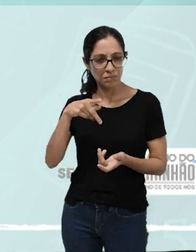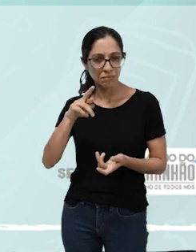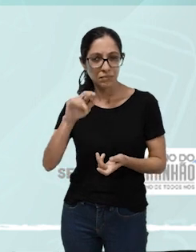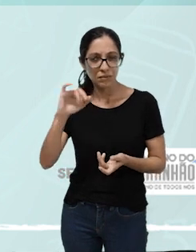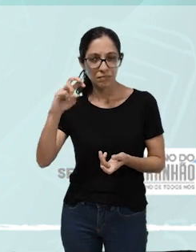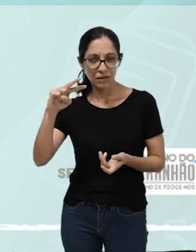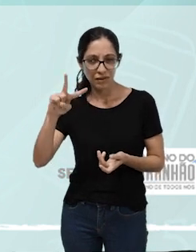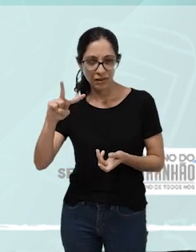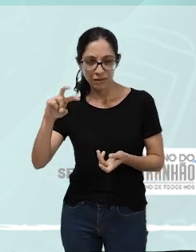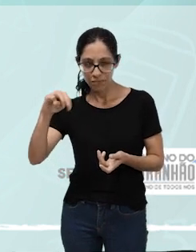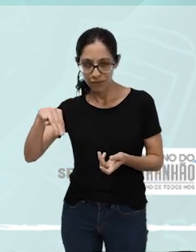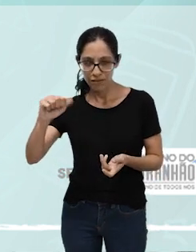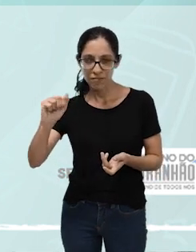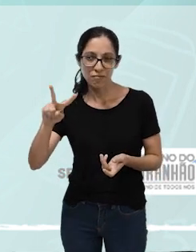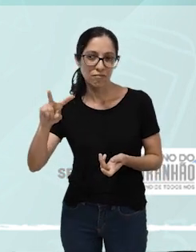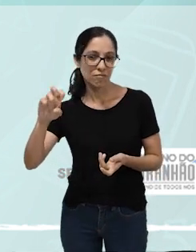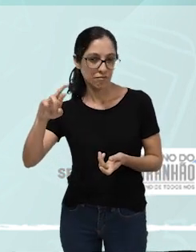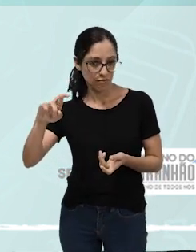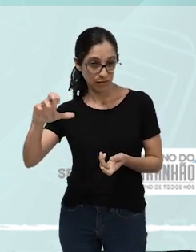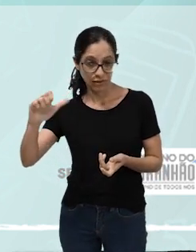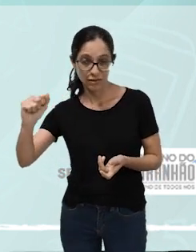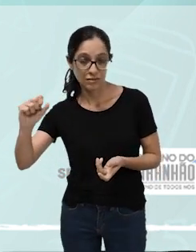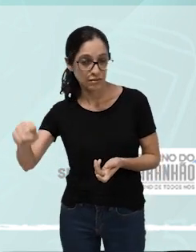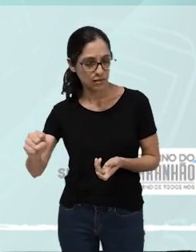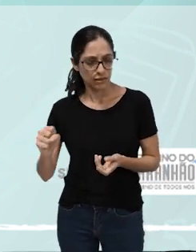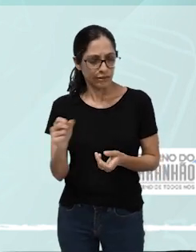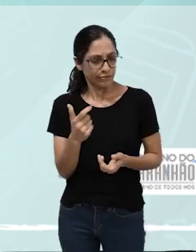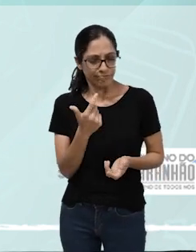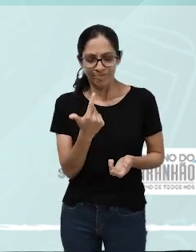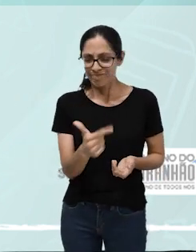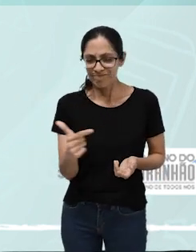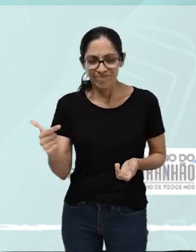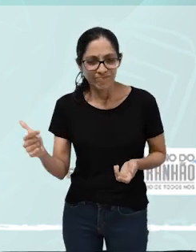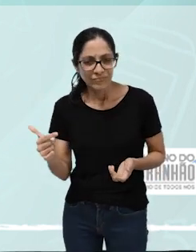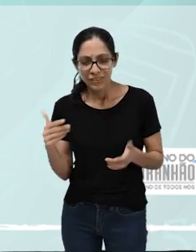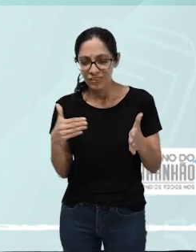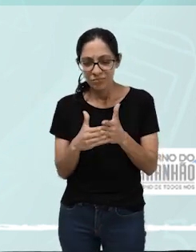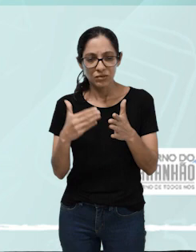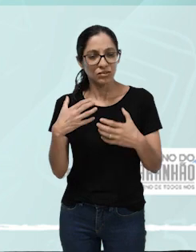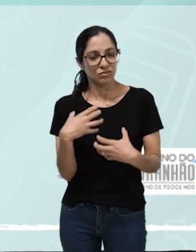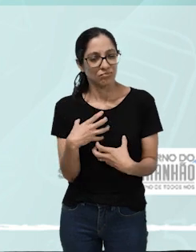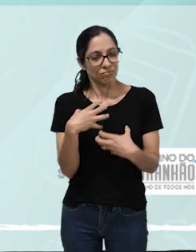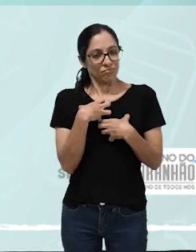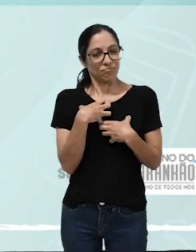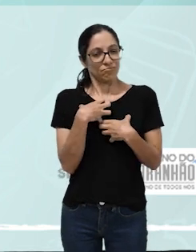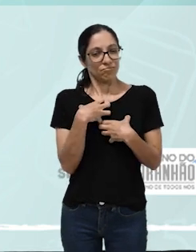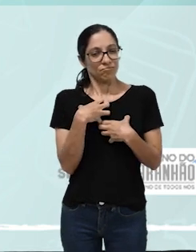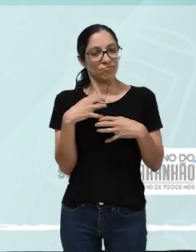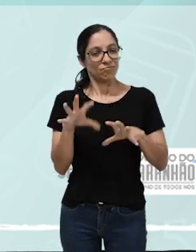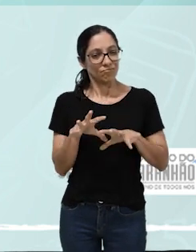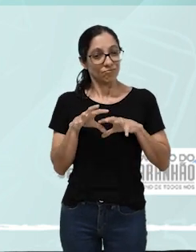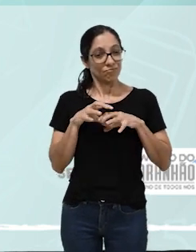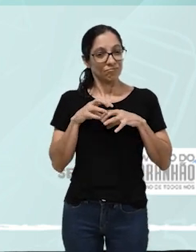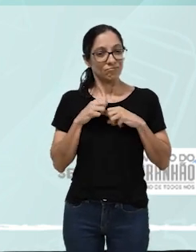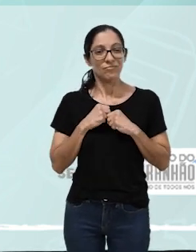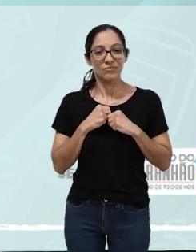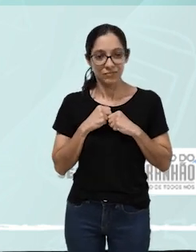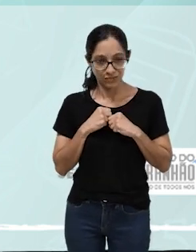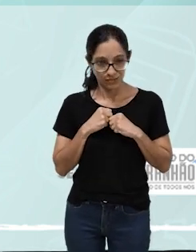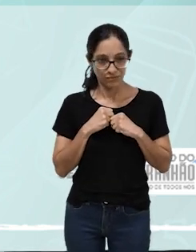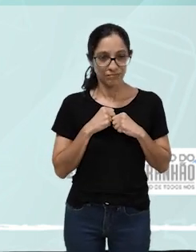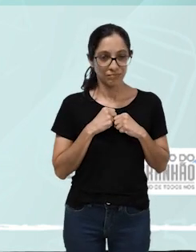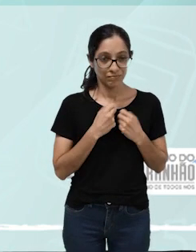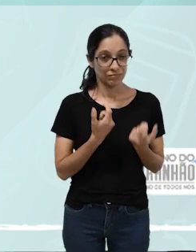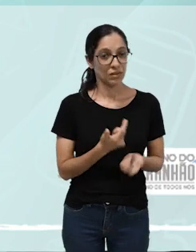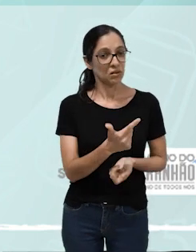do sarcasmo intermitentemente no meu coração arlequinaw intermitentemente